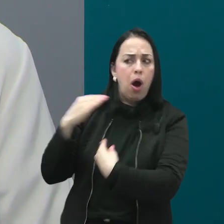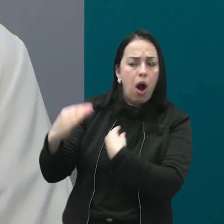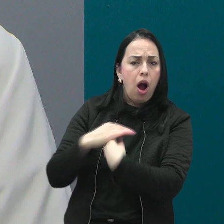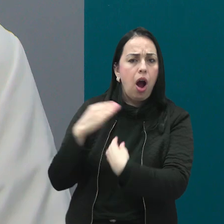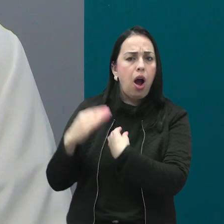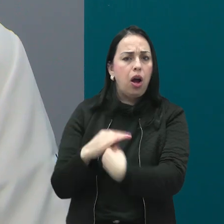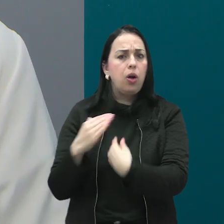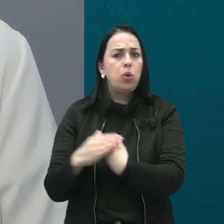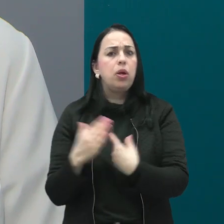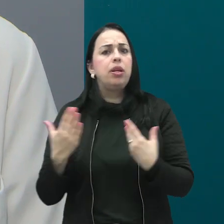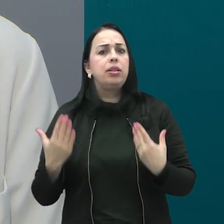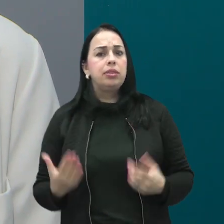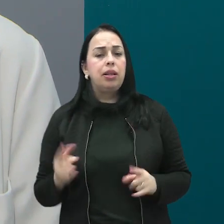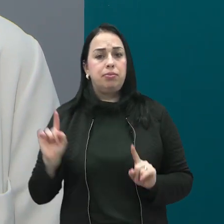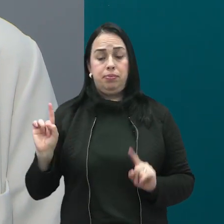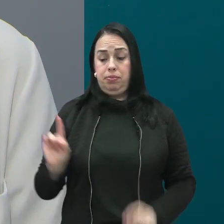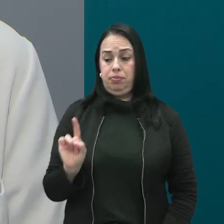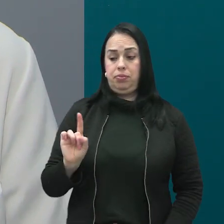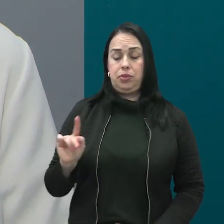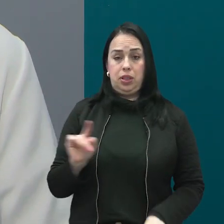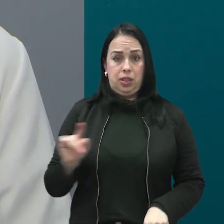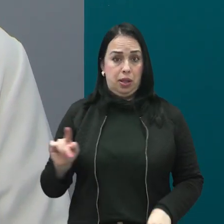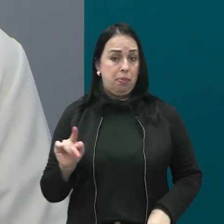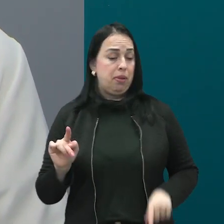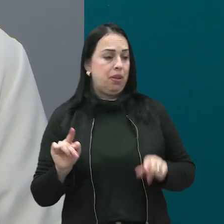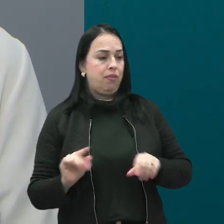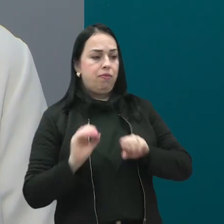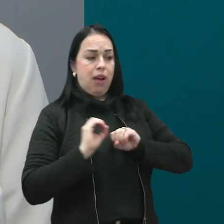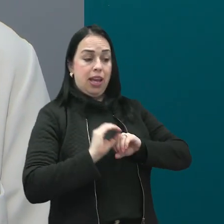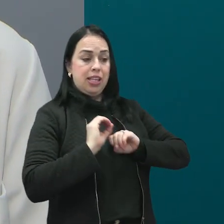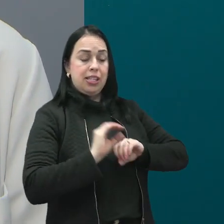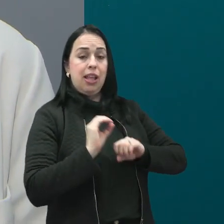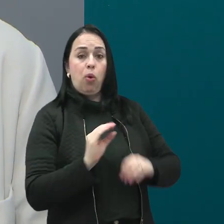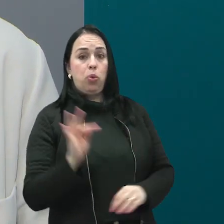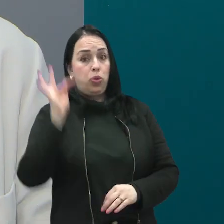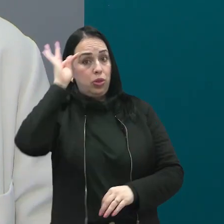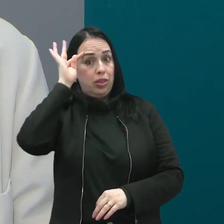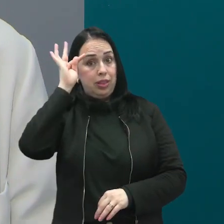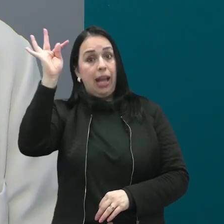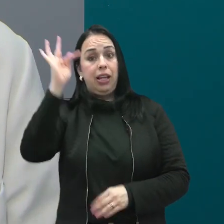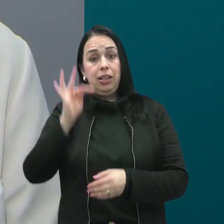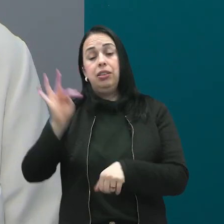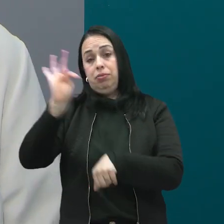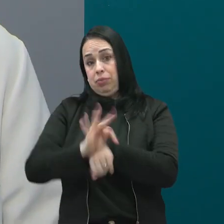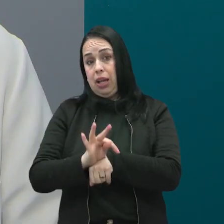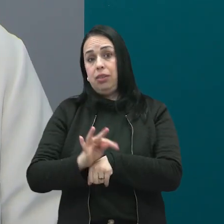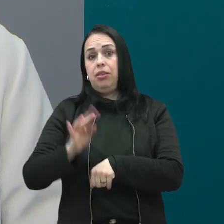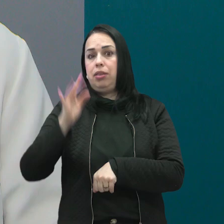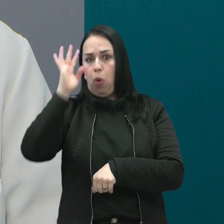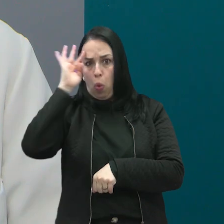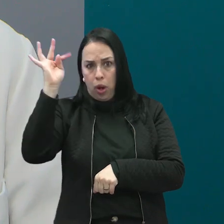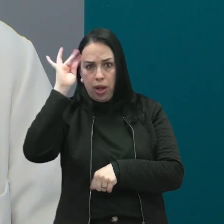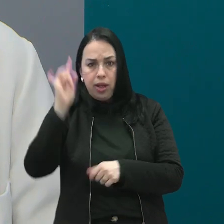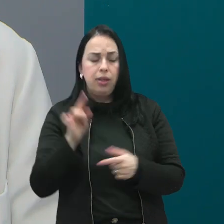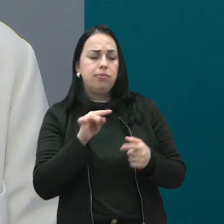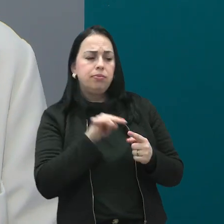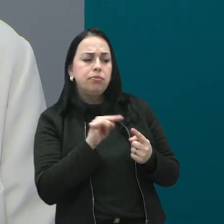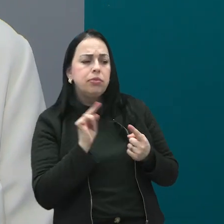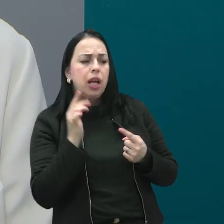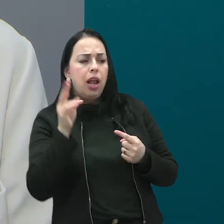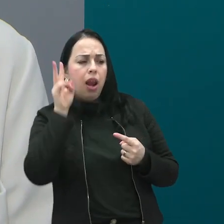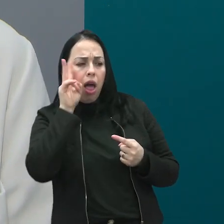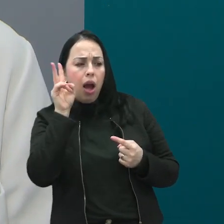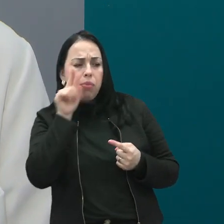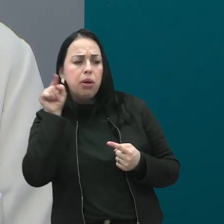orientação. E esse preceptor ele vai trabalhar com o aluno o conhecimento técnico, aumentar as hipóteses diagnósticas, vai fazer a correlação com